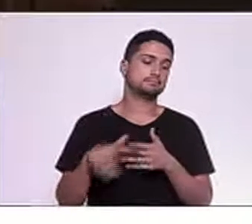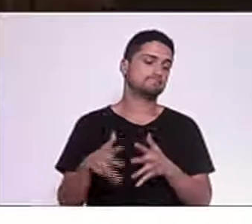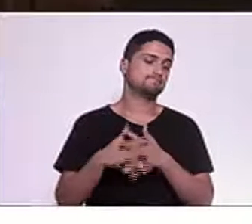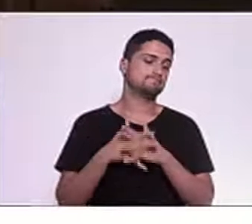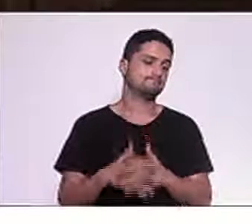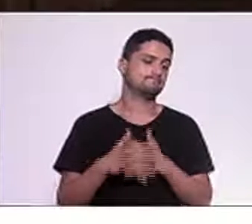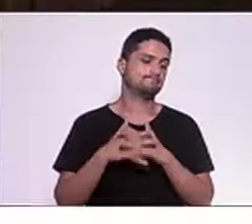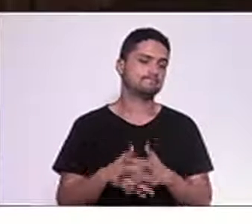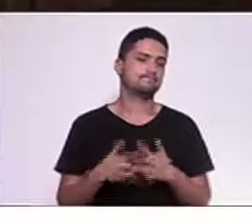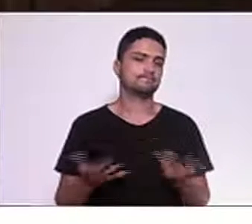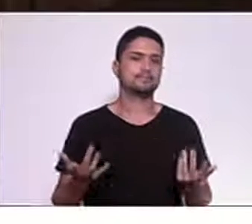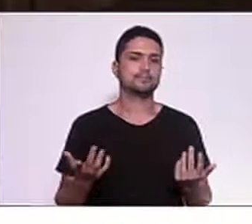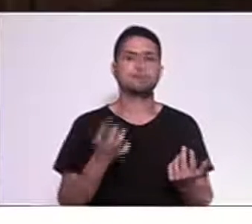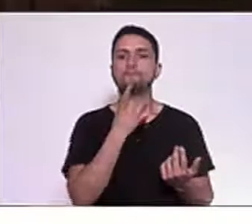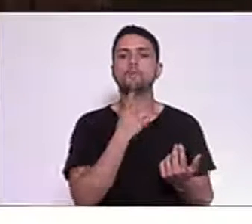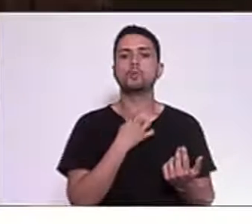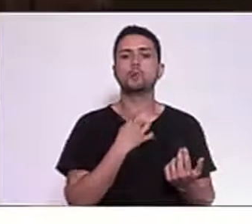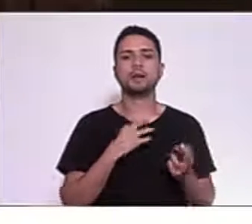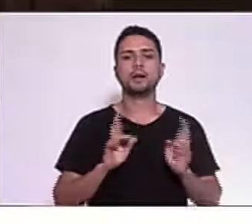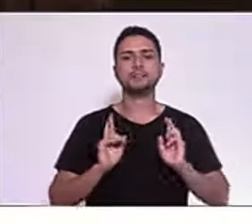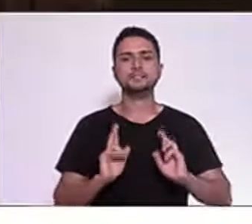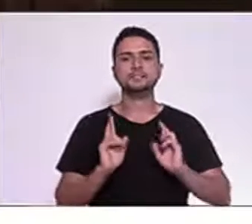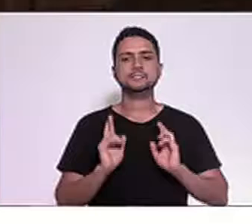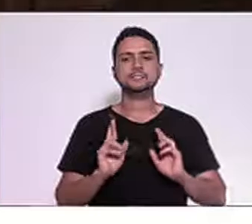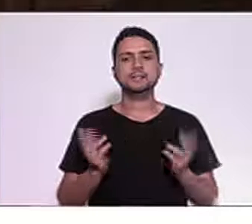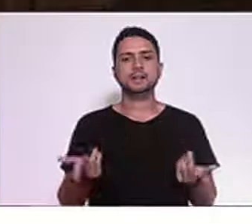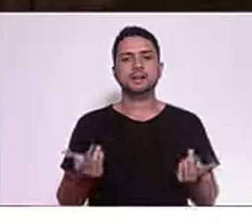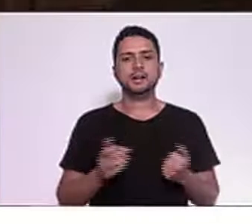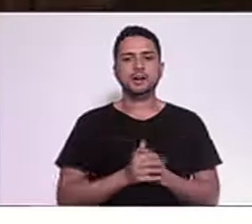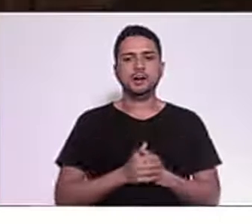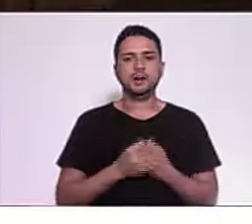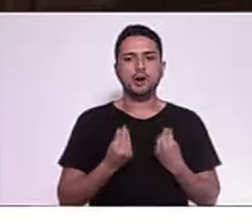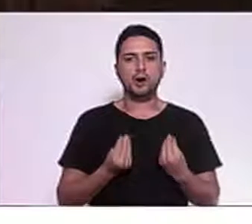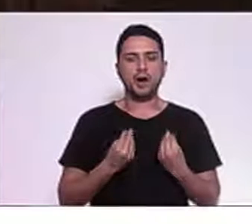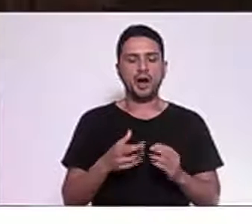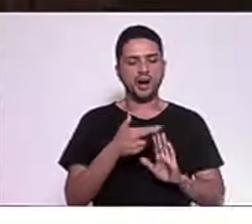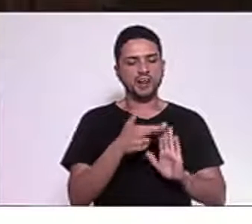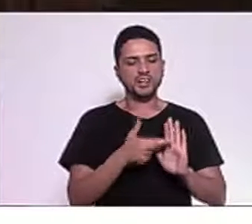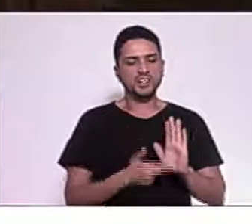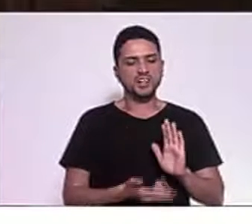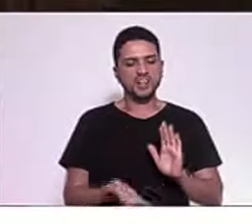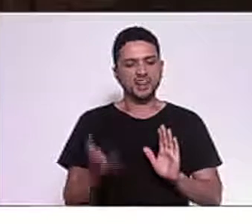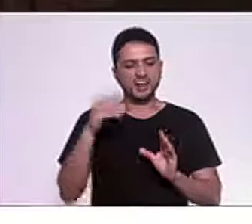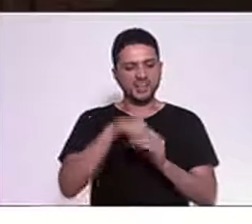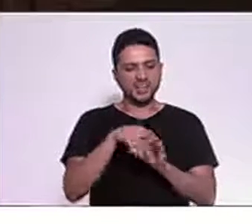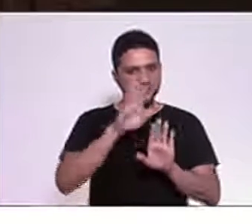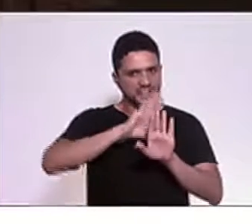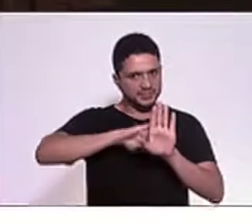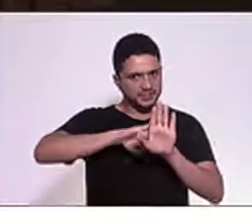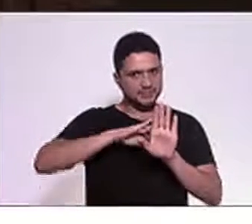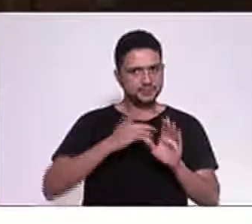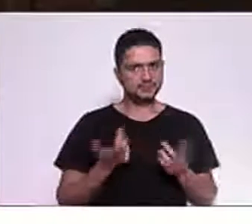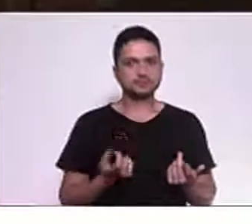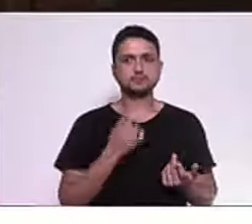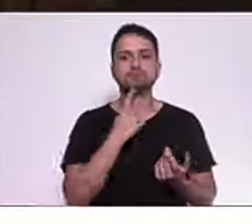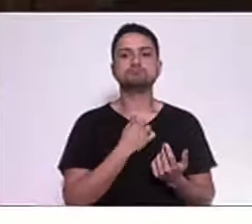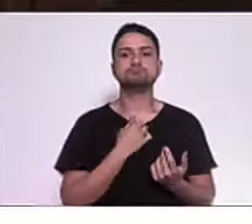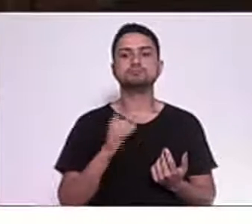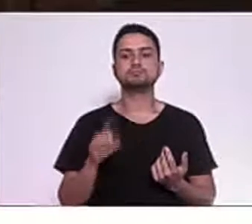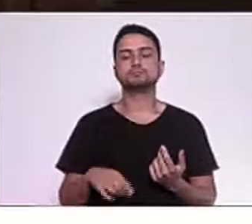a perspectiva, é a concepção que fundamenta a resolução, que pretende não